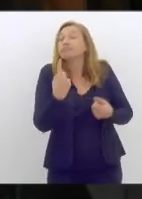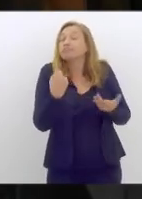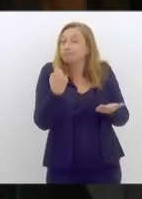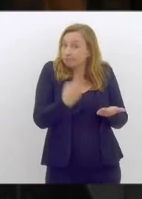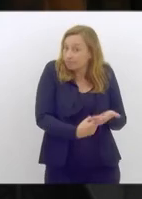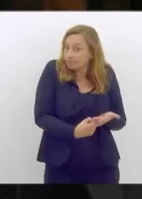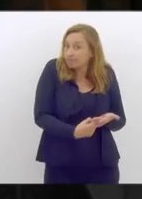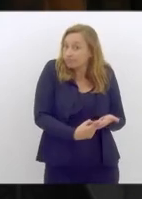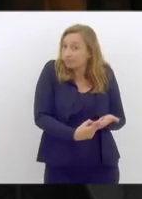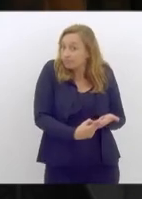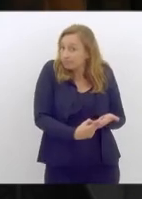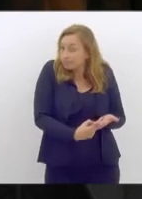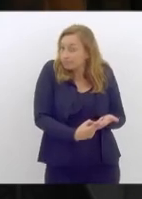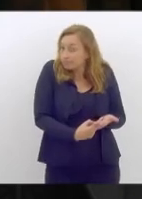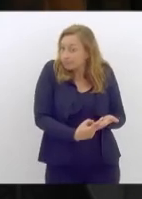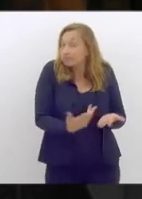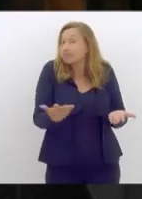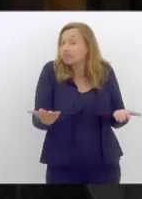compromisso